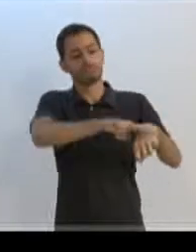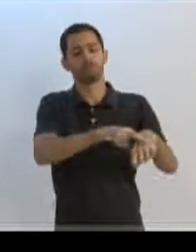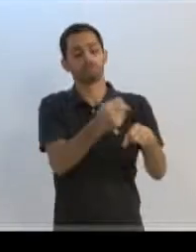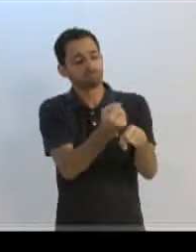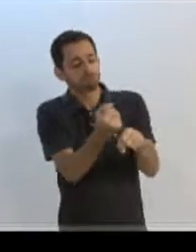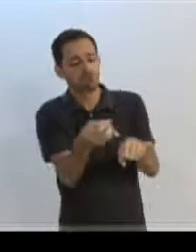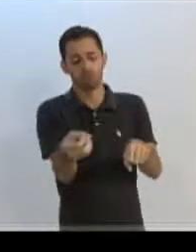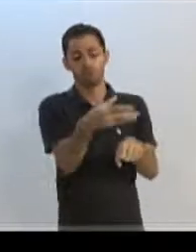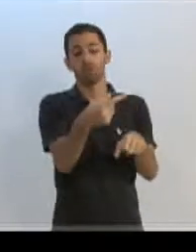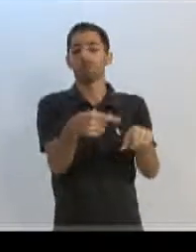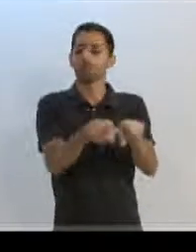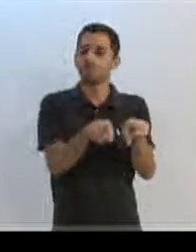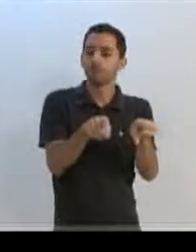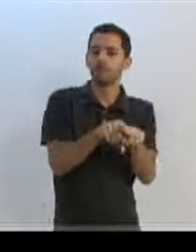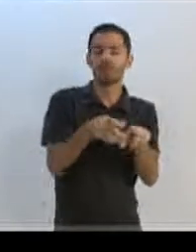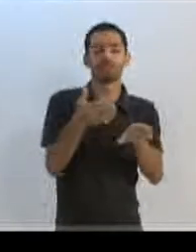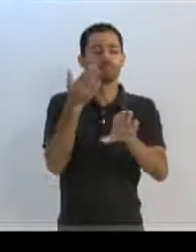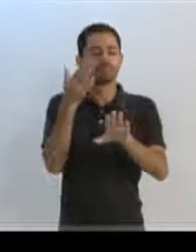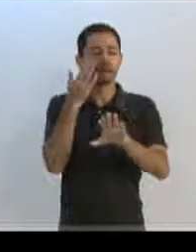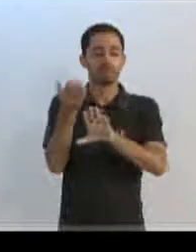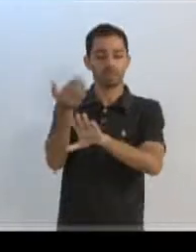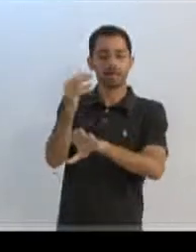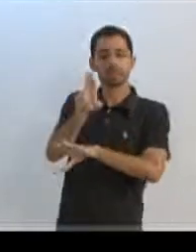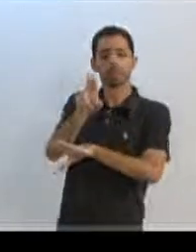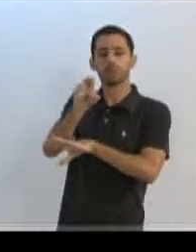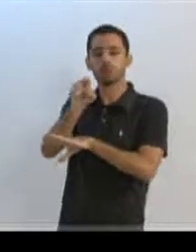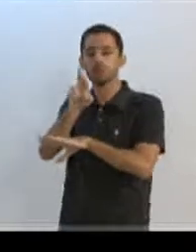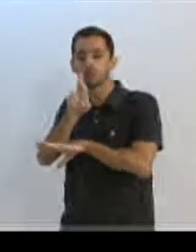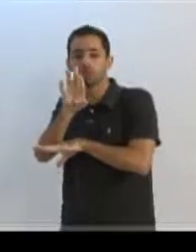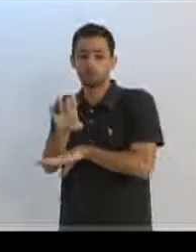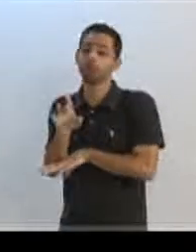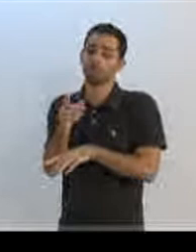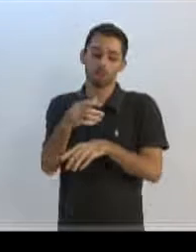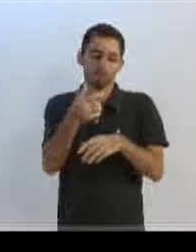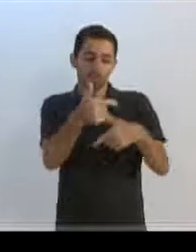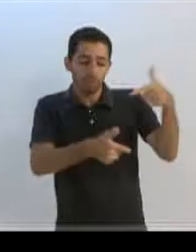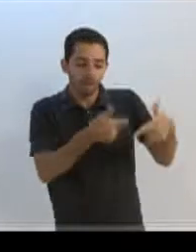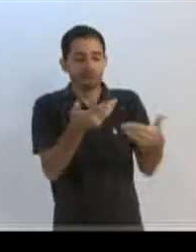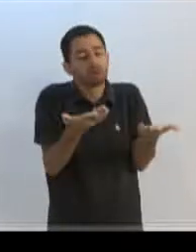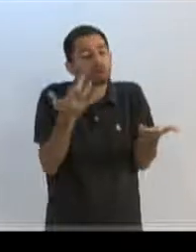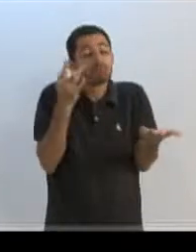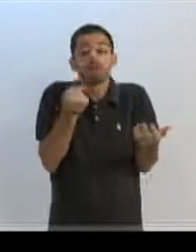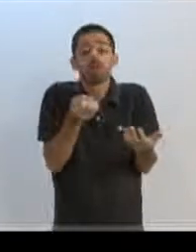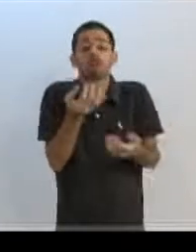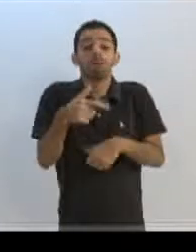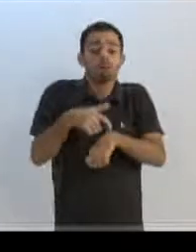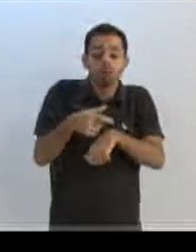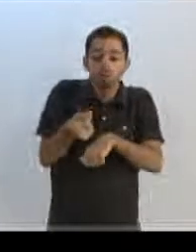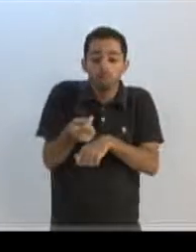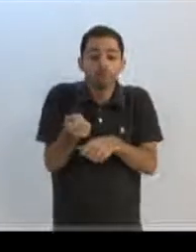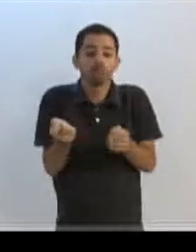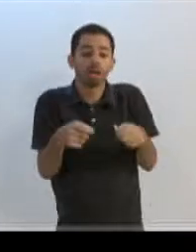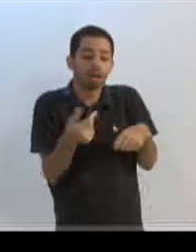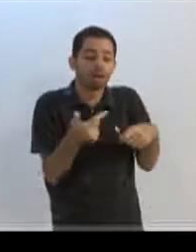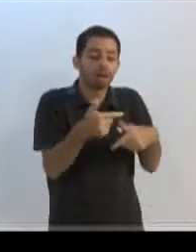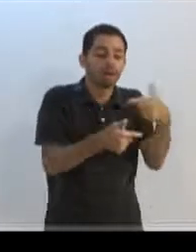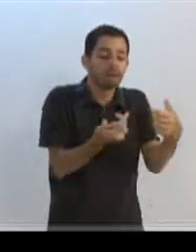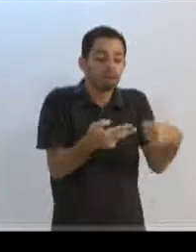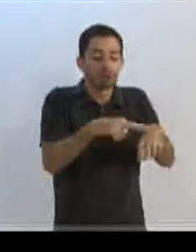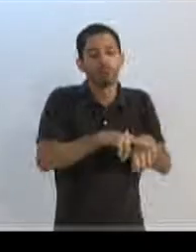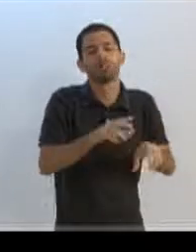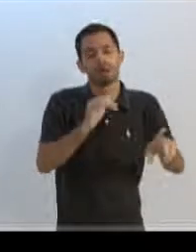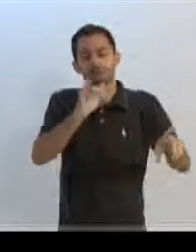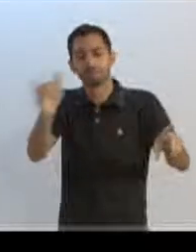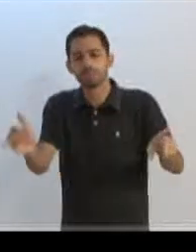que também era o único que fazia agora vamos ver quanto tempo vai vai levar pra arrumar essa situação já informei também